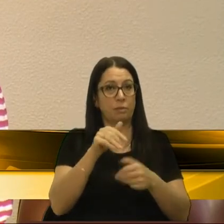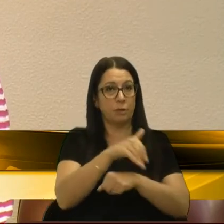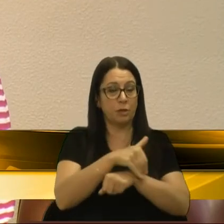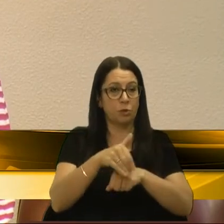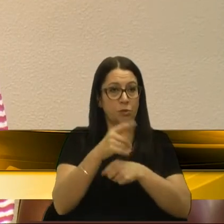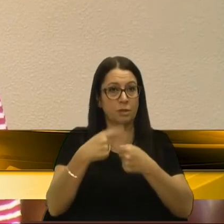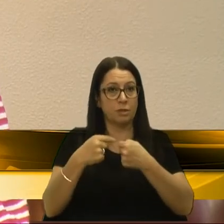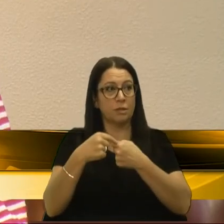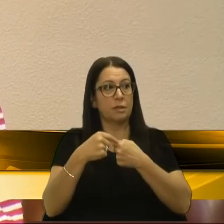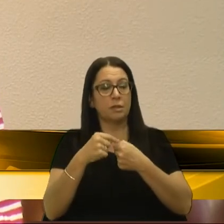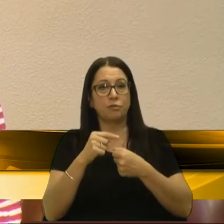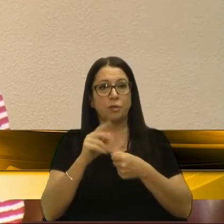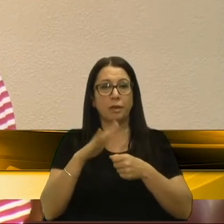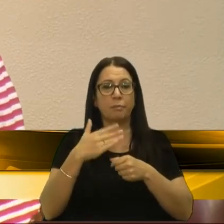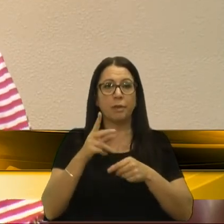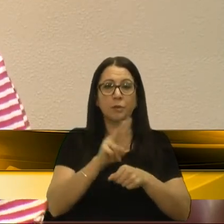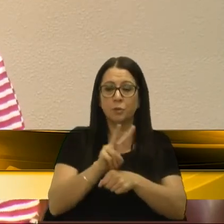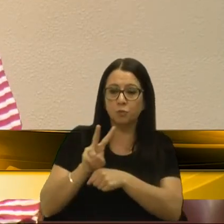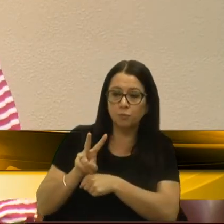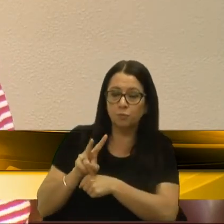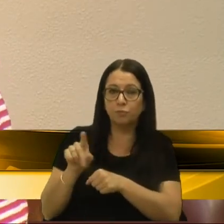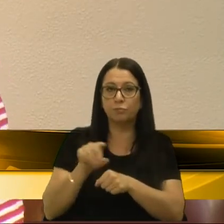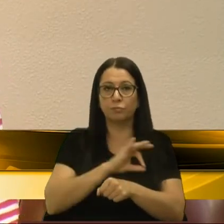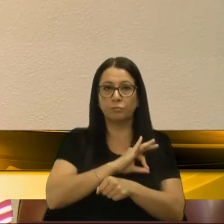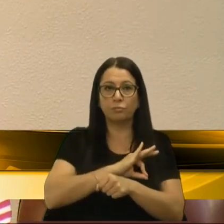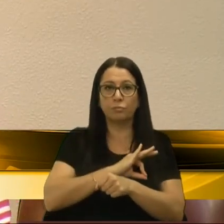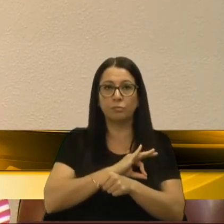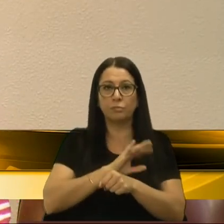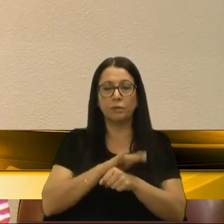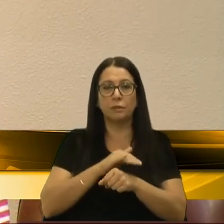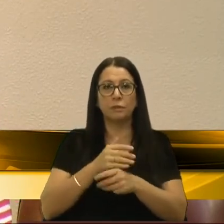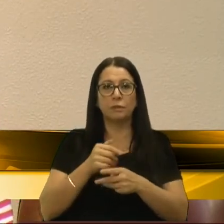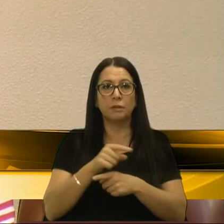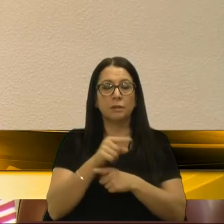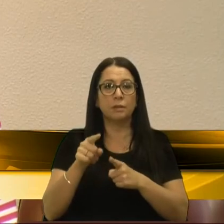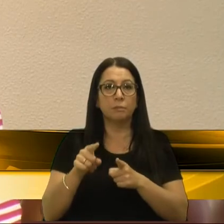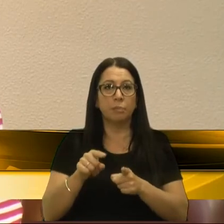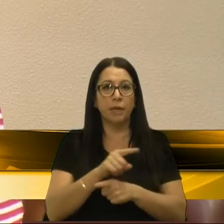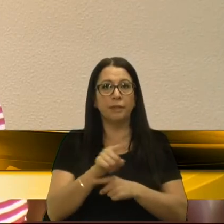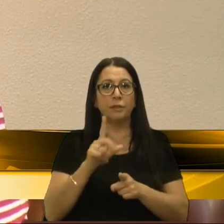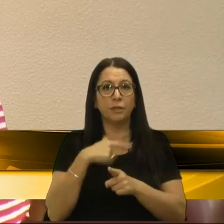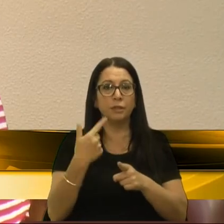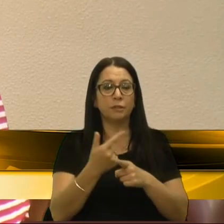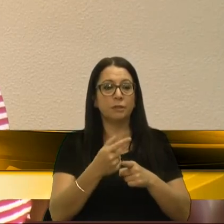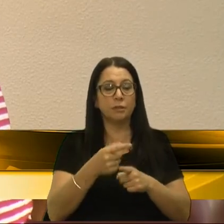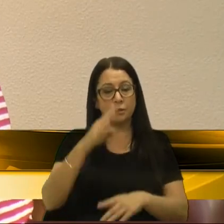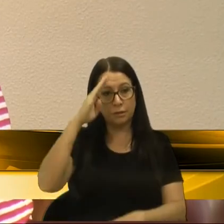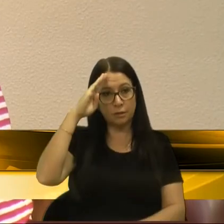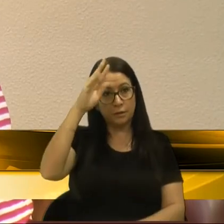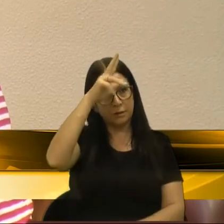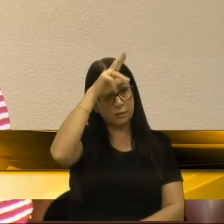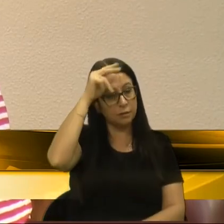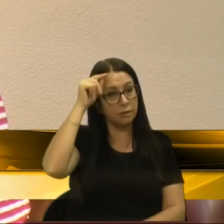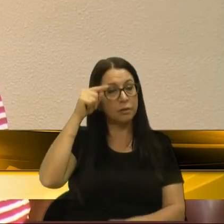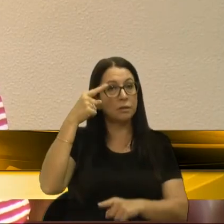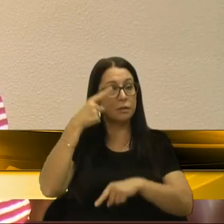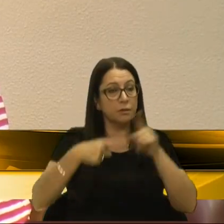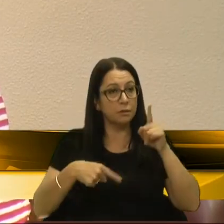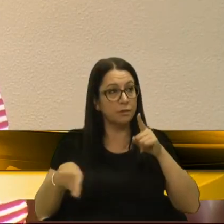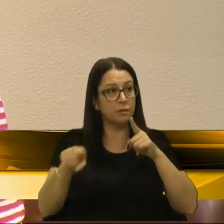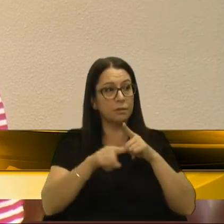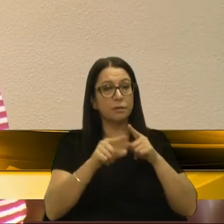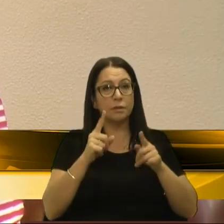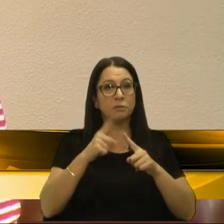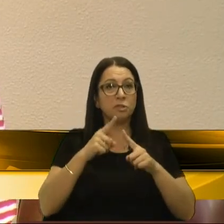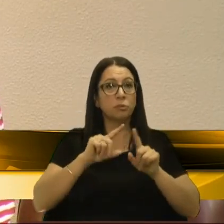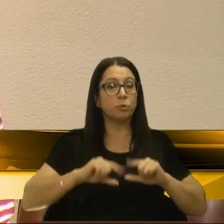da cidade mais patrulhamento, mais brigadianos, mais da guarda municipal também, porque coíbe esse tipo de ação,